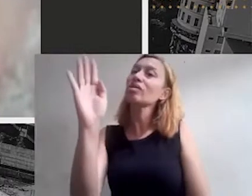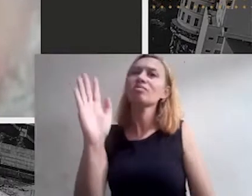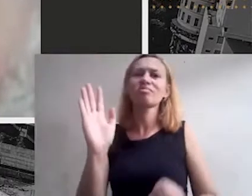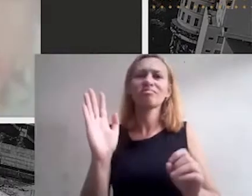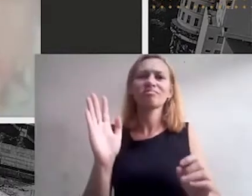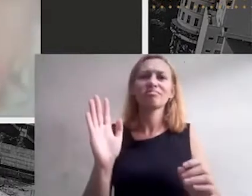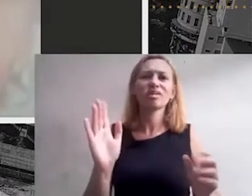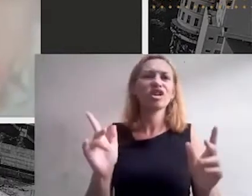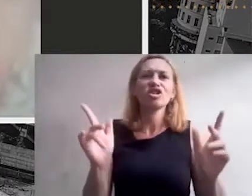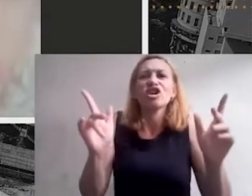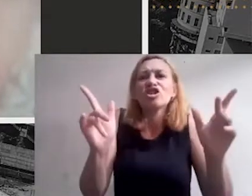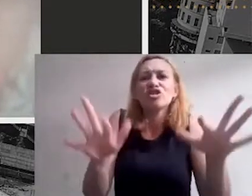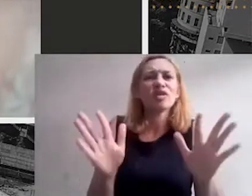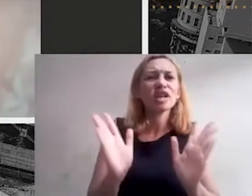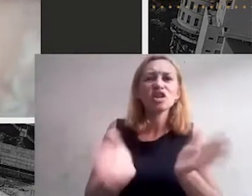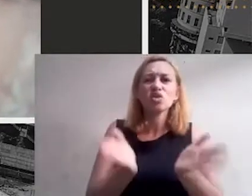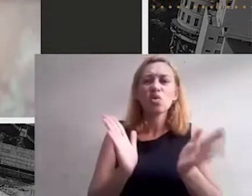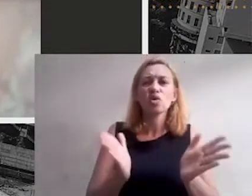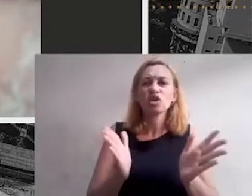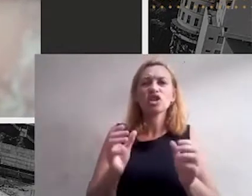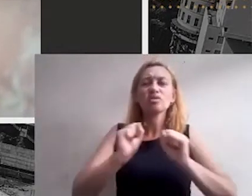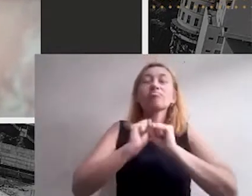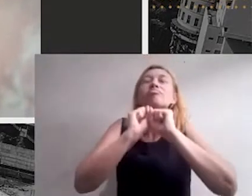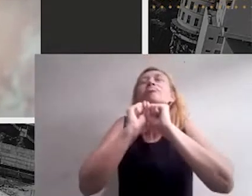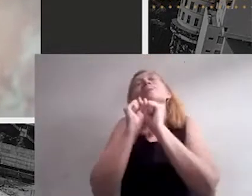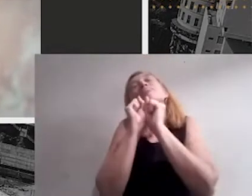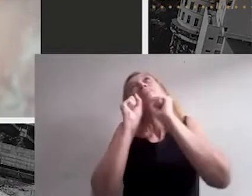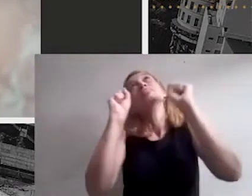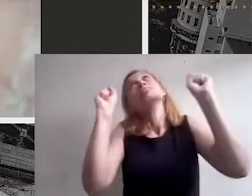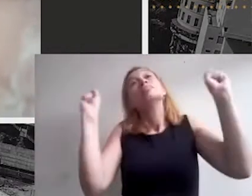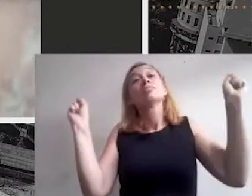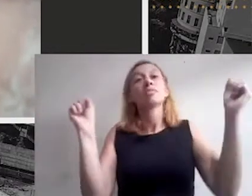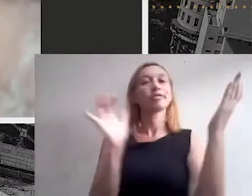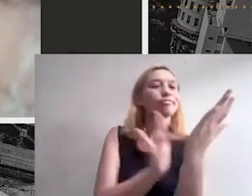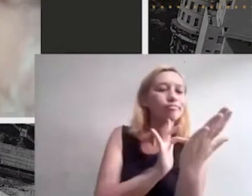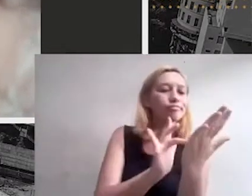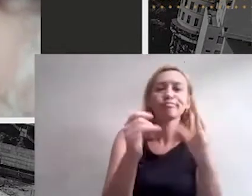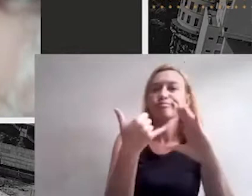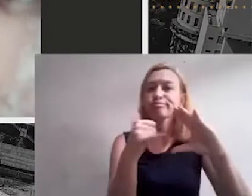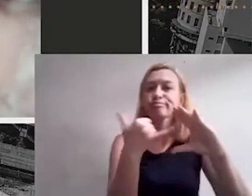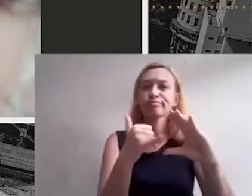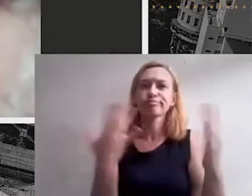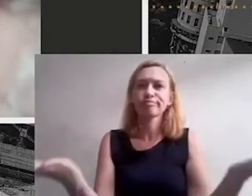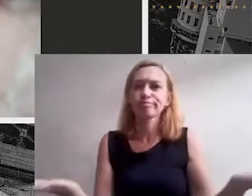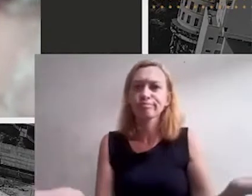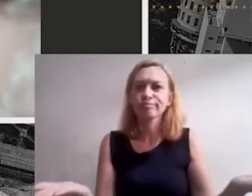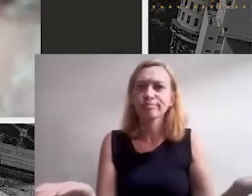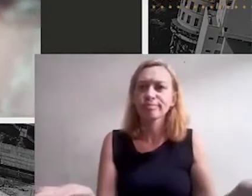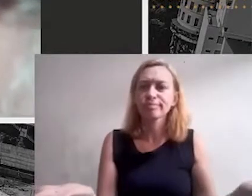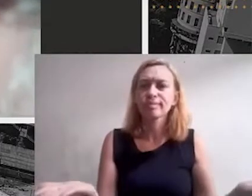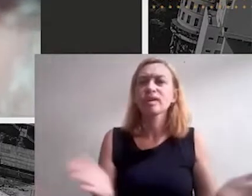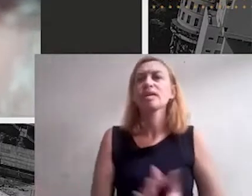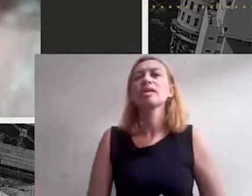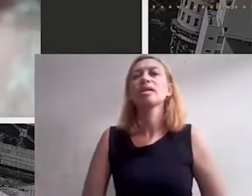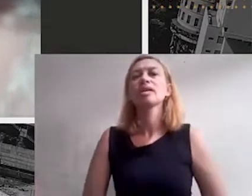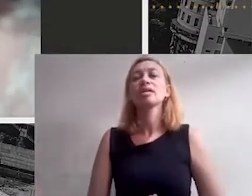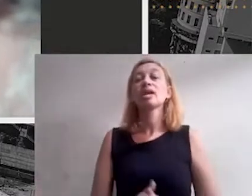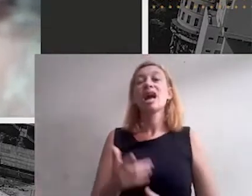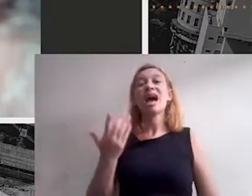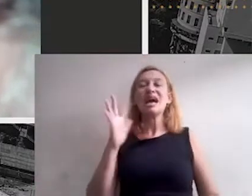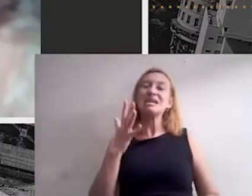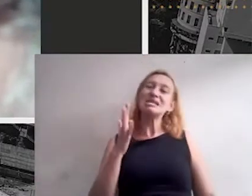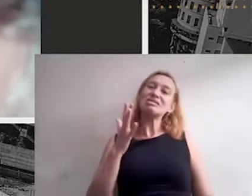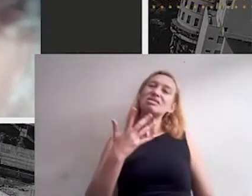tão central, né, nas civilizações, tem para os povos originários, né, como narrativa, como entendimento. Às vezes eu tenho a sensação que a